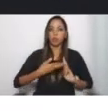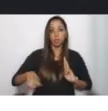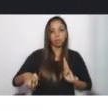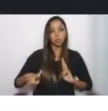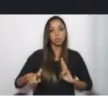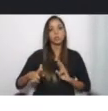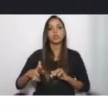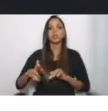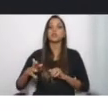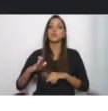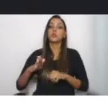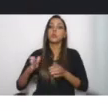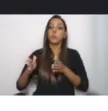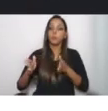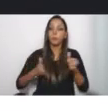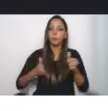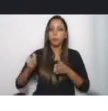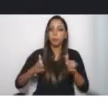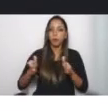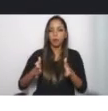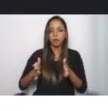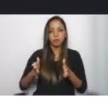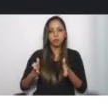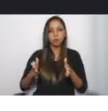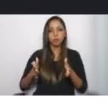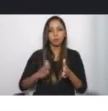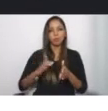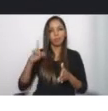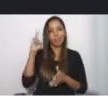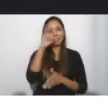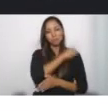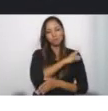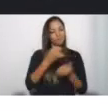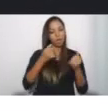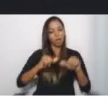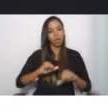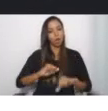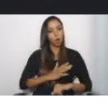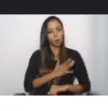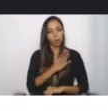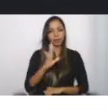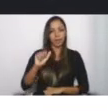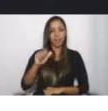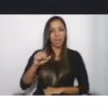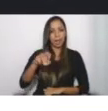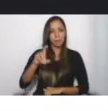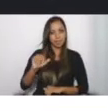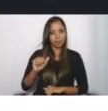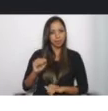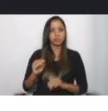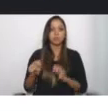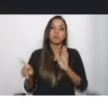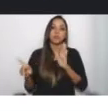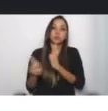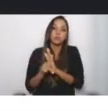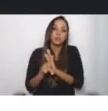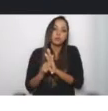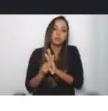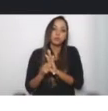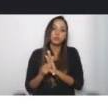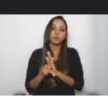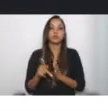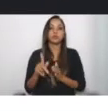Parnamirim. Autor, Poder Legislativo Municipal, vereador Gabriel César de Oliveira Siqueira. Projeto de lei em primeira